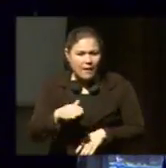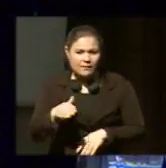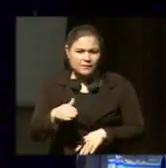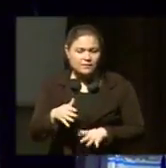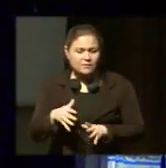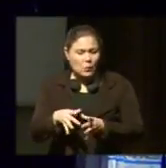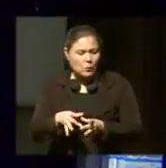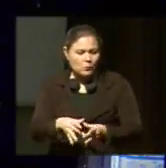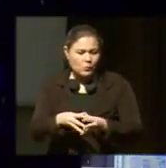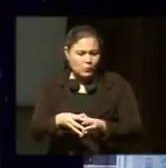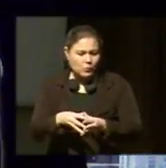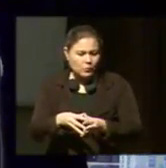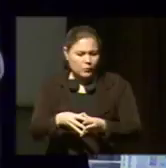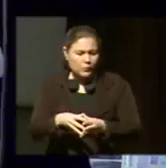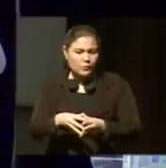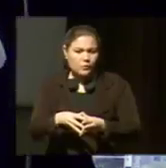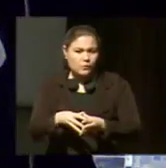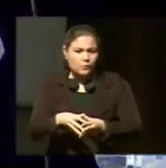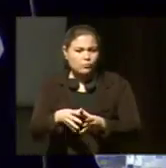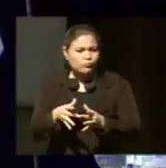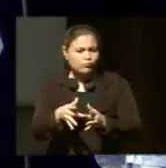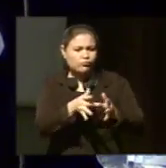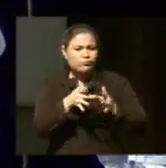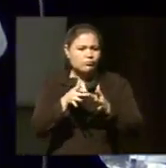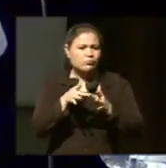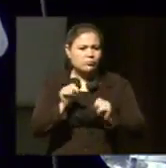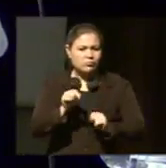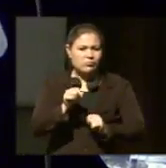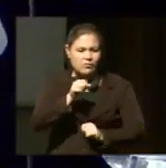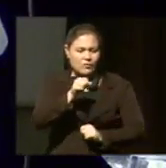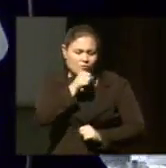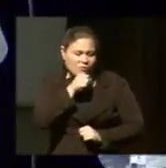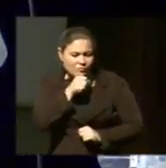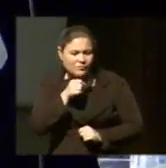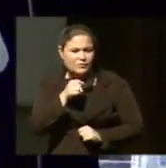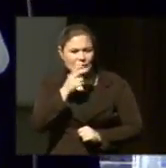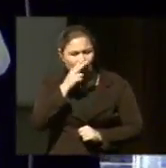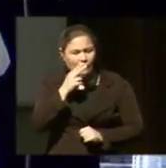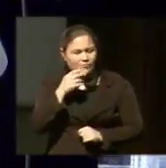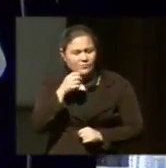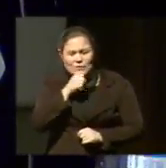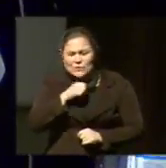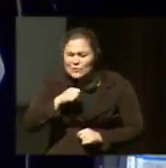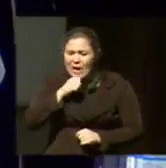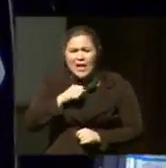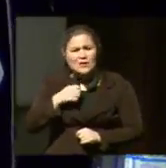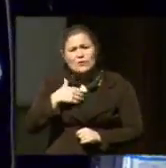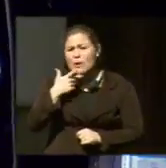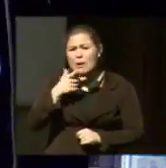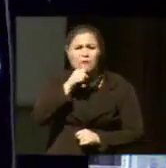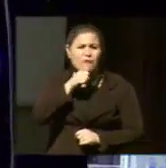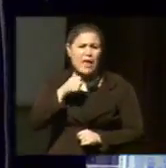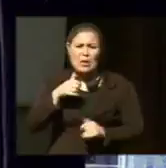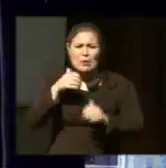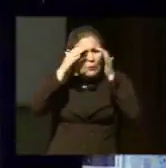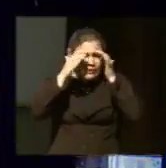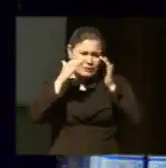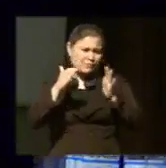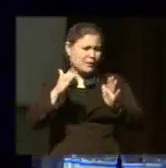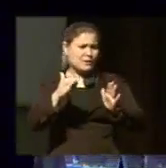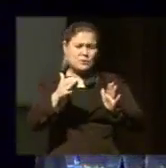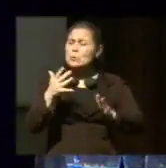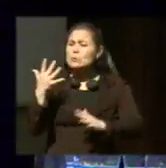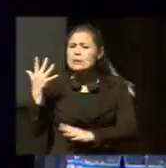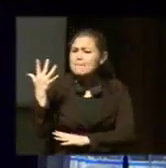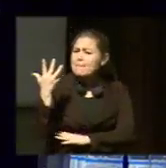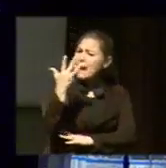com os idosos, com seus velhos, com os velhos. Eu falo velho com todo respeito, com toda a beleza